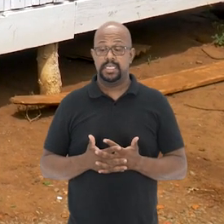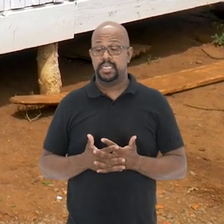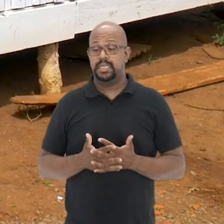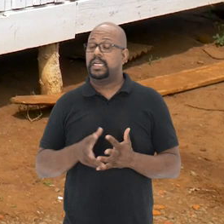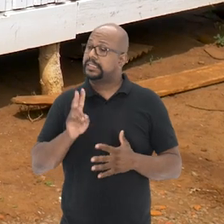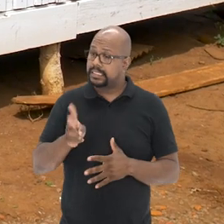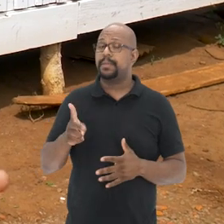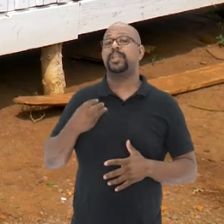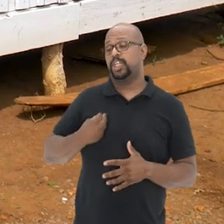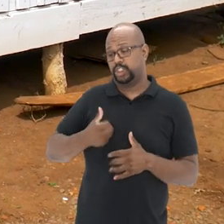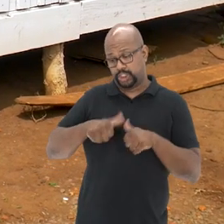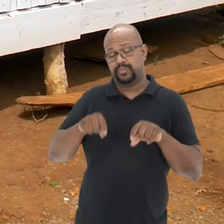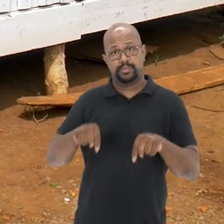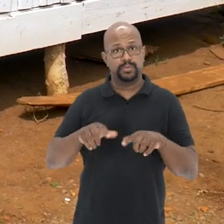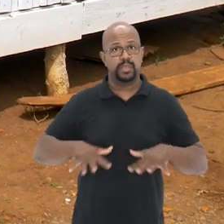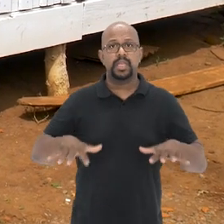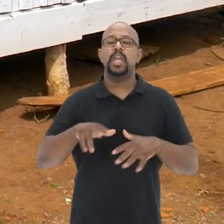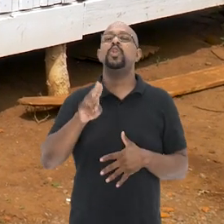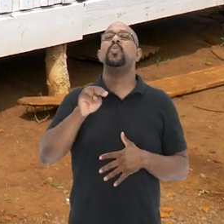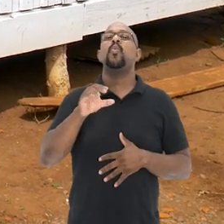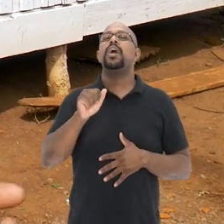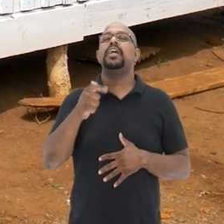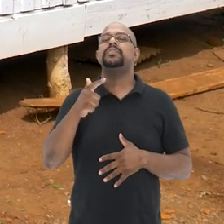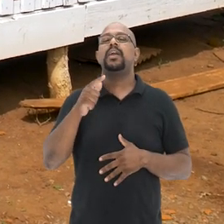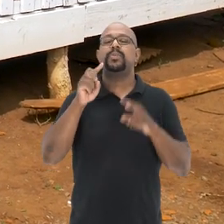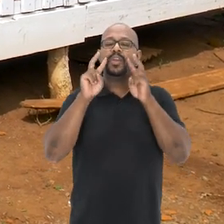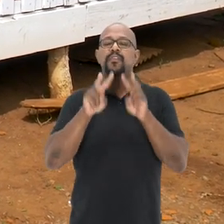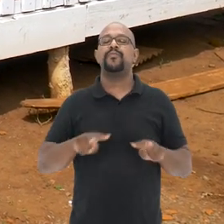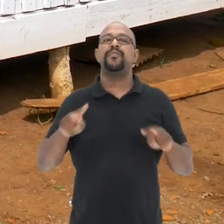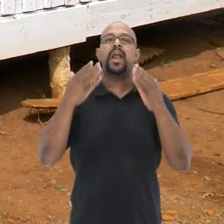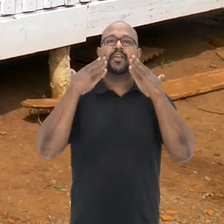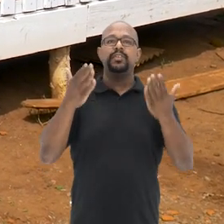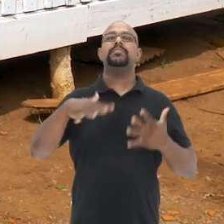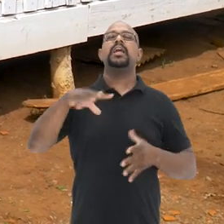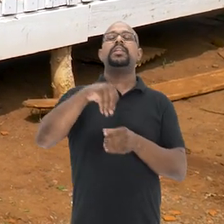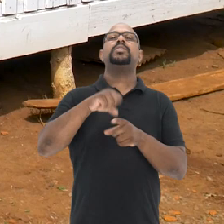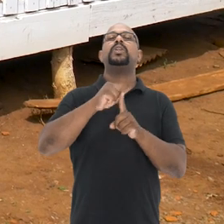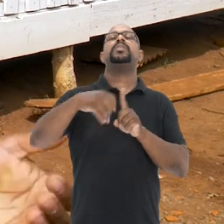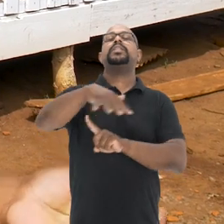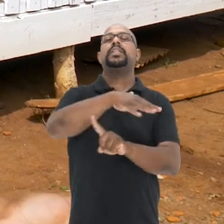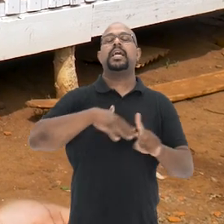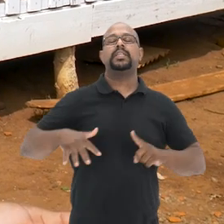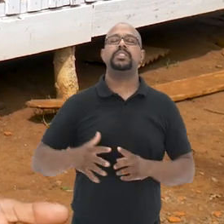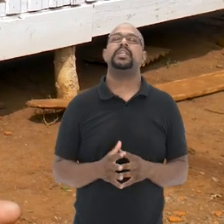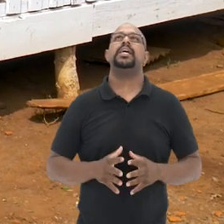E sempre estivemos por aqui, nunca tivemos visibilidade no meio da sociedade